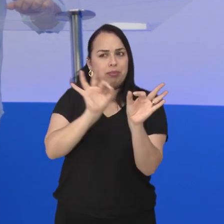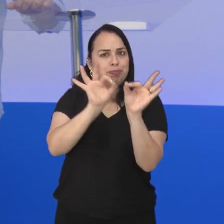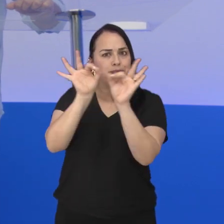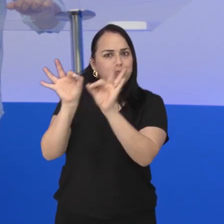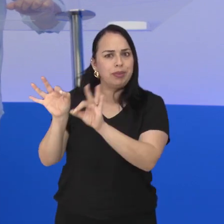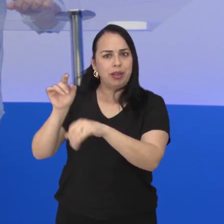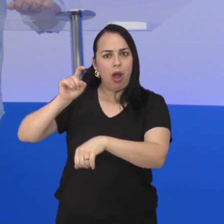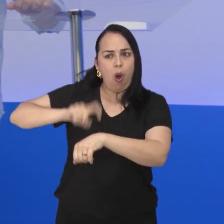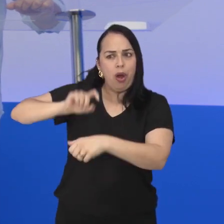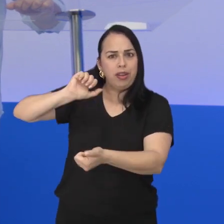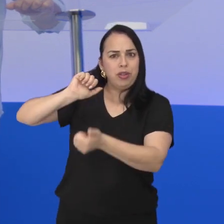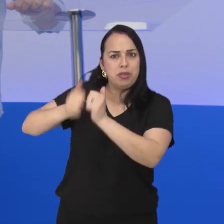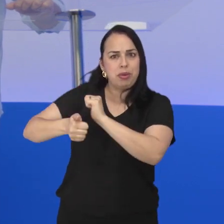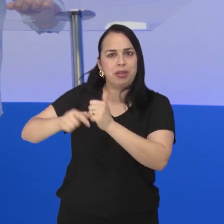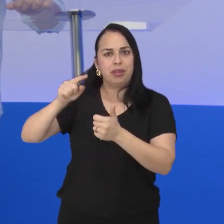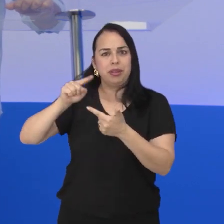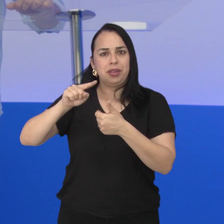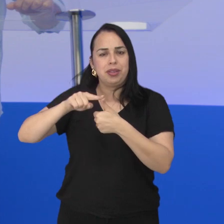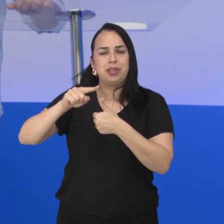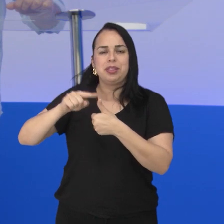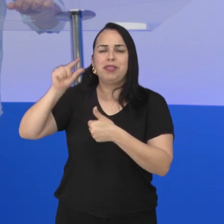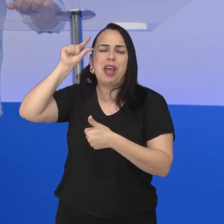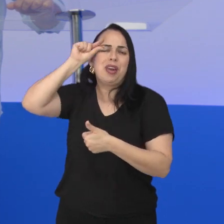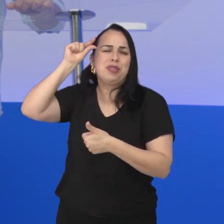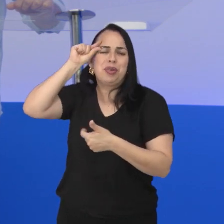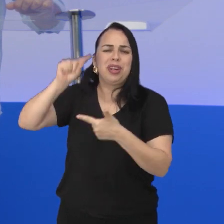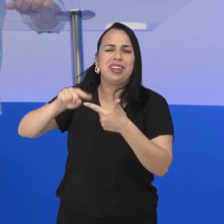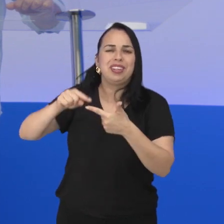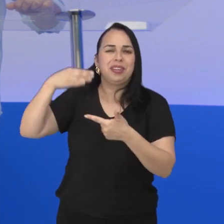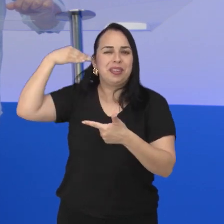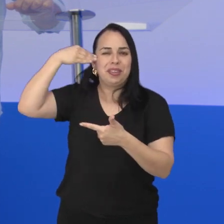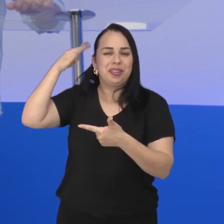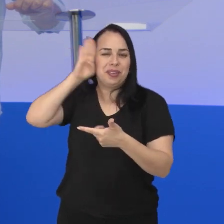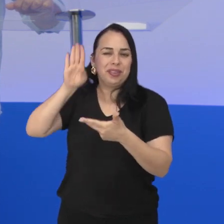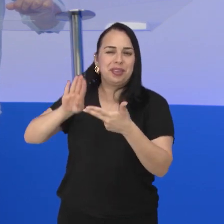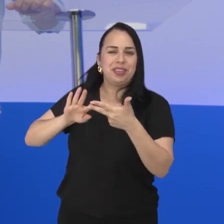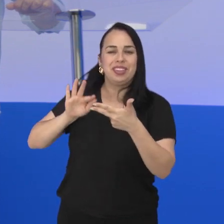você acompanha o Hora do Esporte com os brilhantes